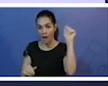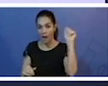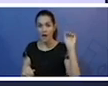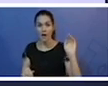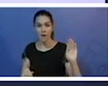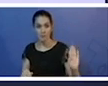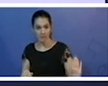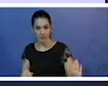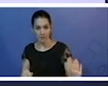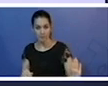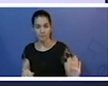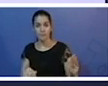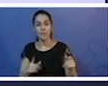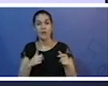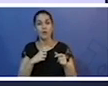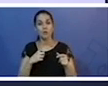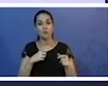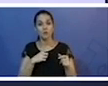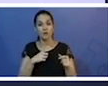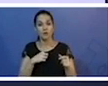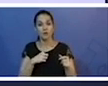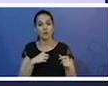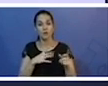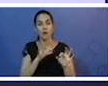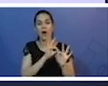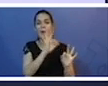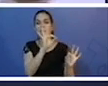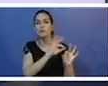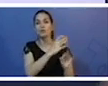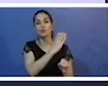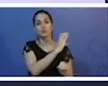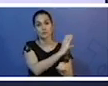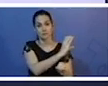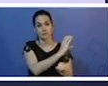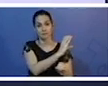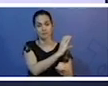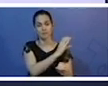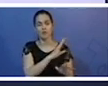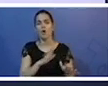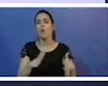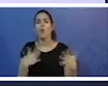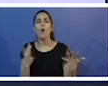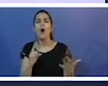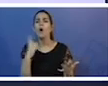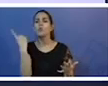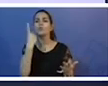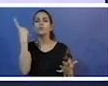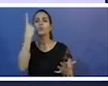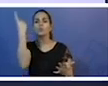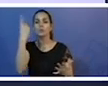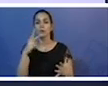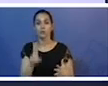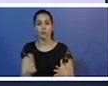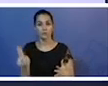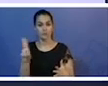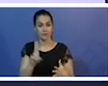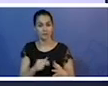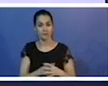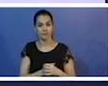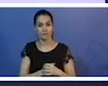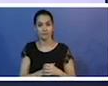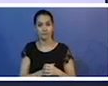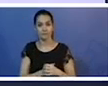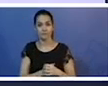eu tenho a medida do segmento C, é o segmento que eu vou usar. Qual vai ser a altura que eu vou usar?